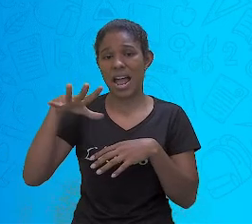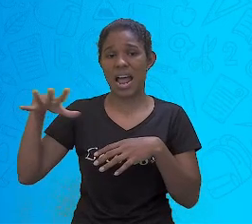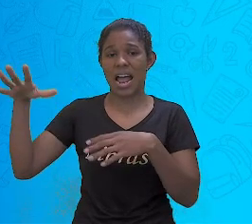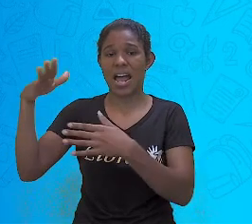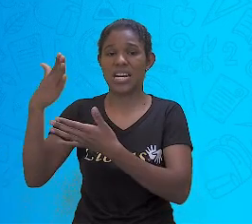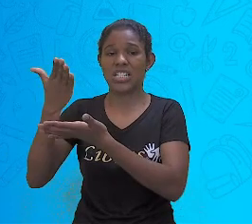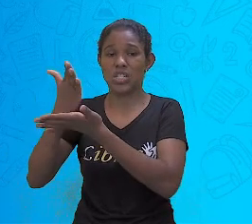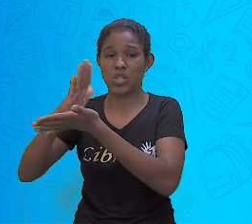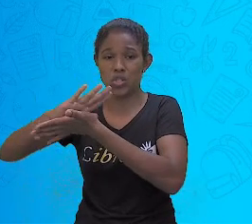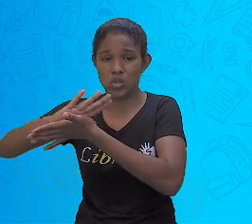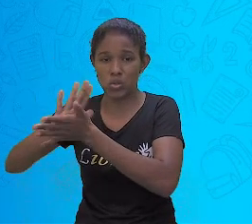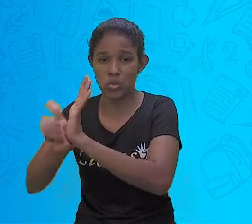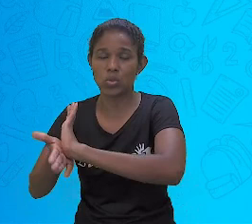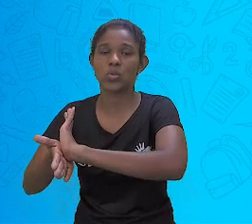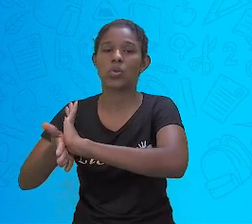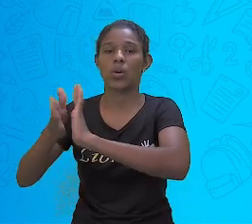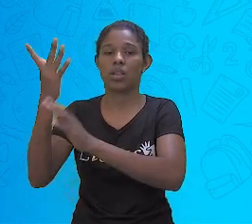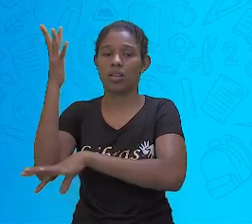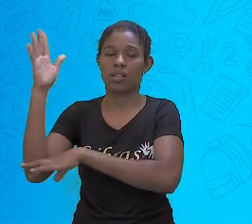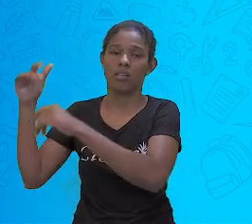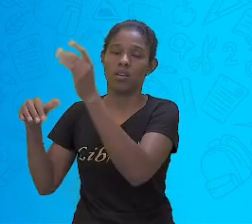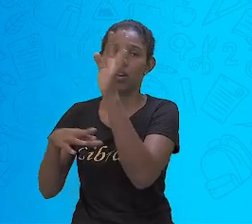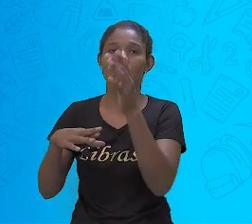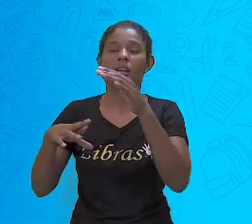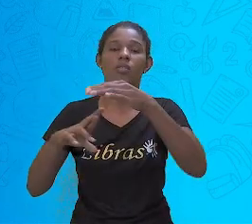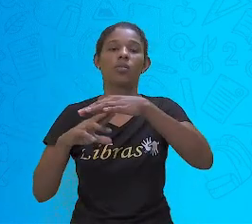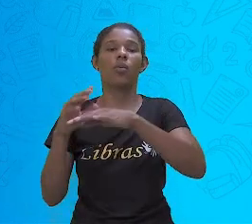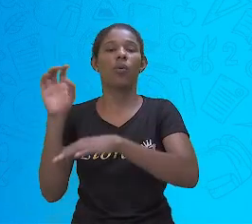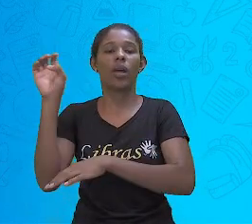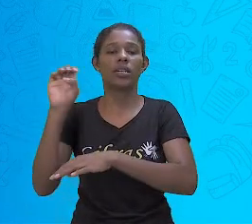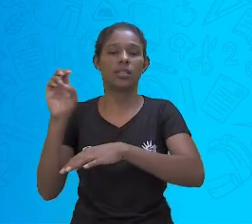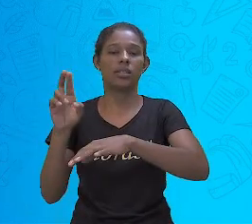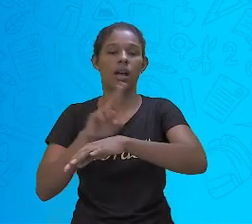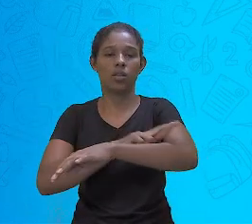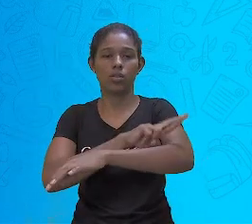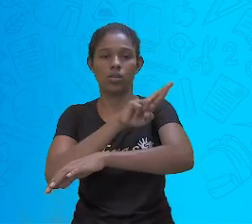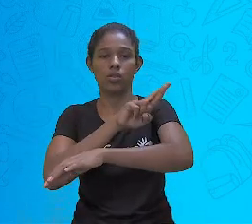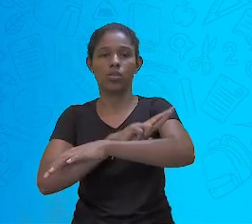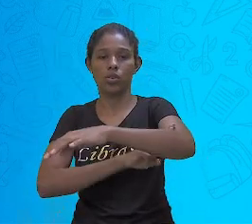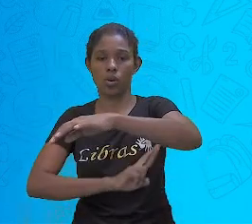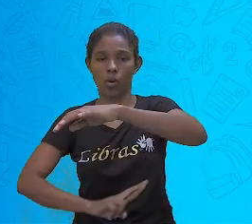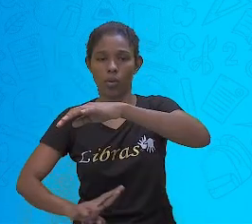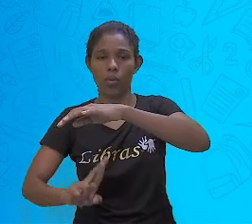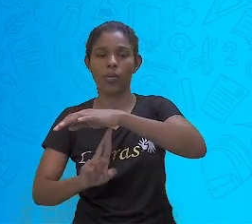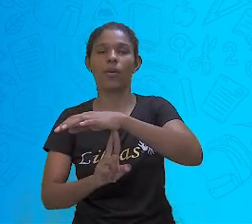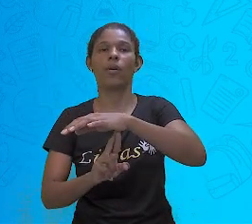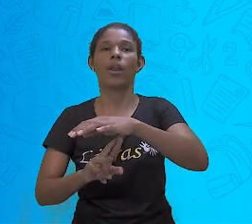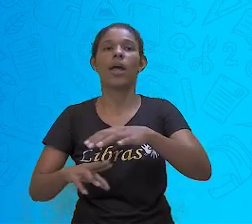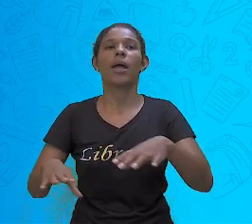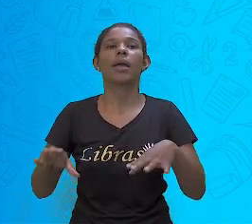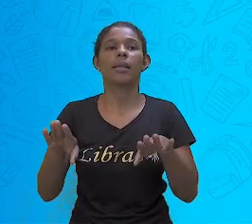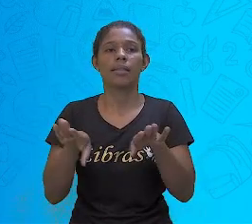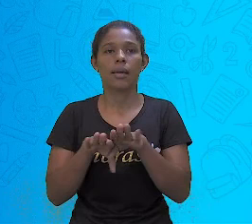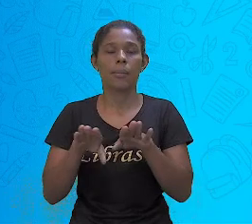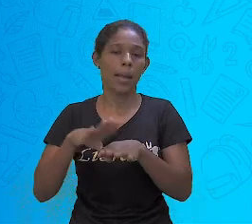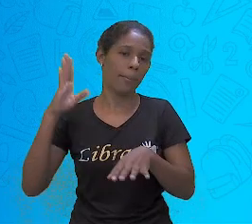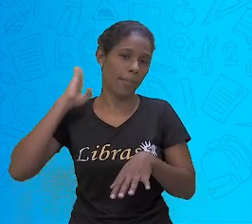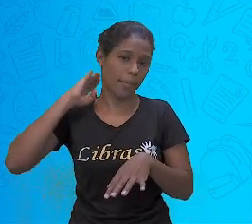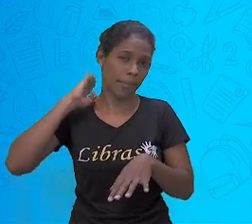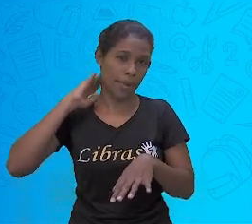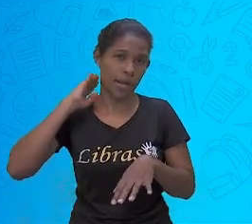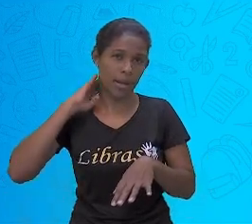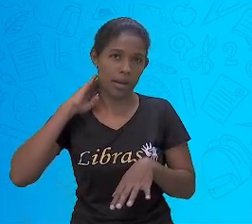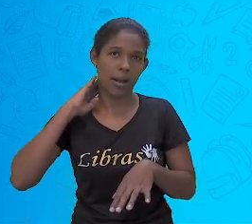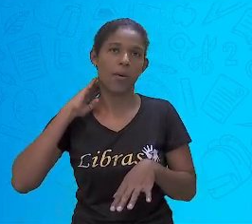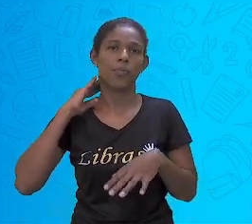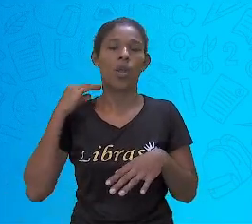um grande desafio para o governo brasileiro, uma vez que ele se comprometeu a acabar com o desmatamento até 2030.